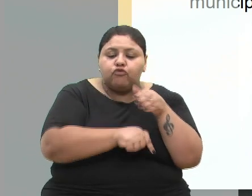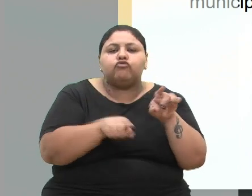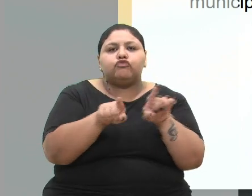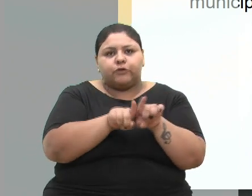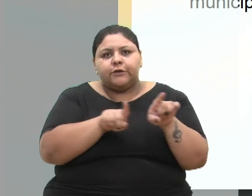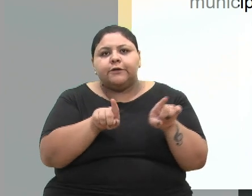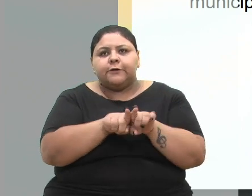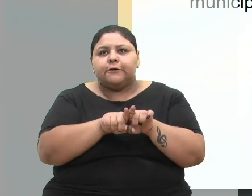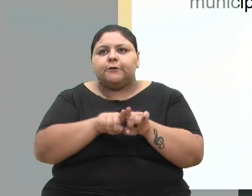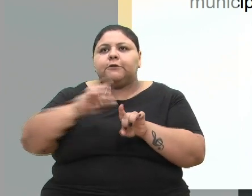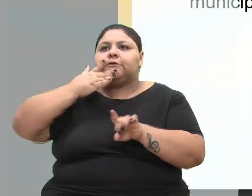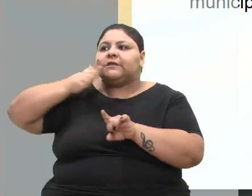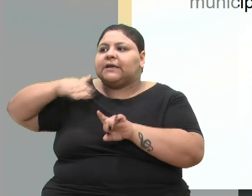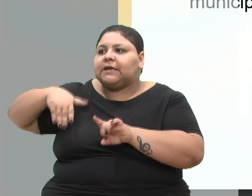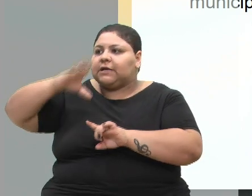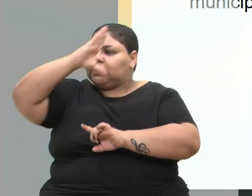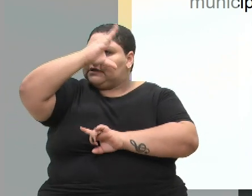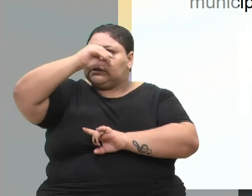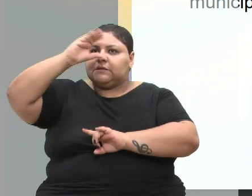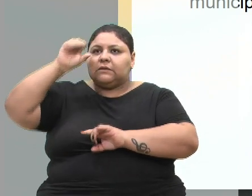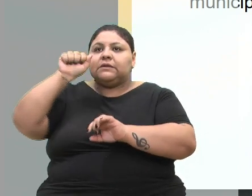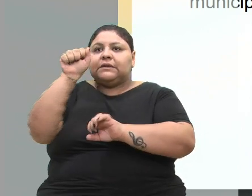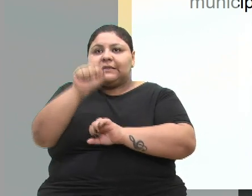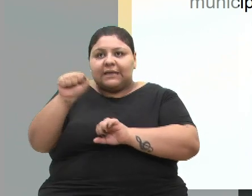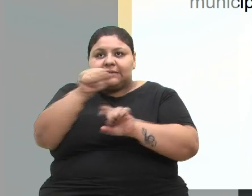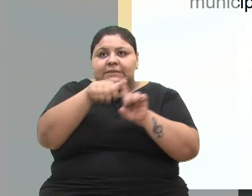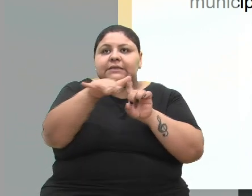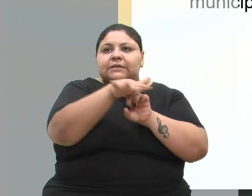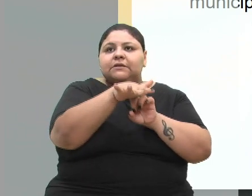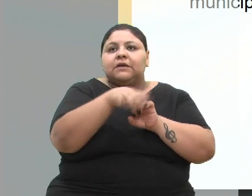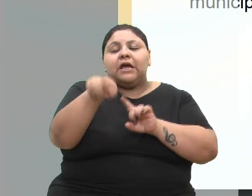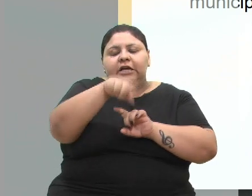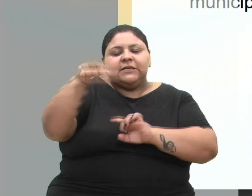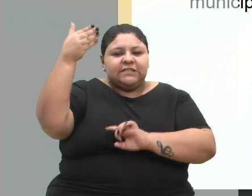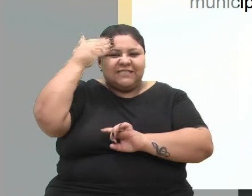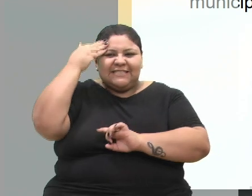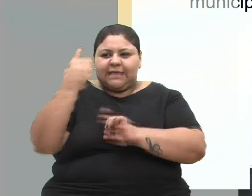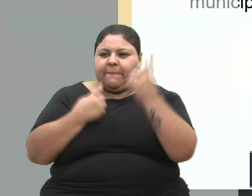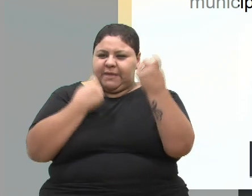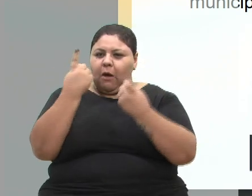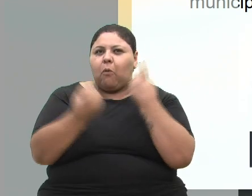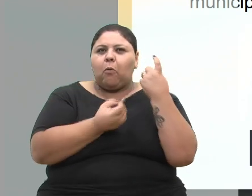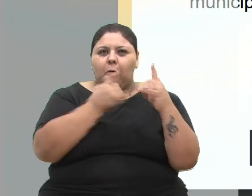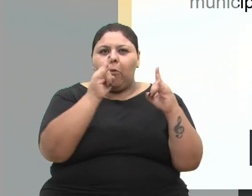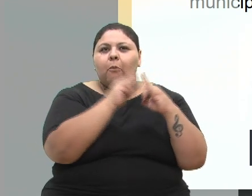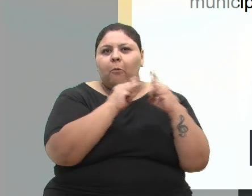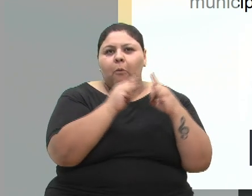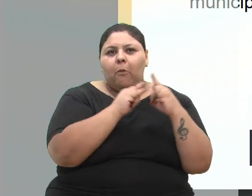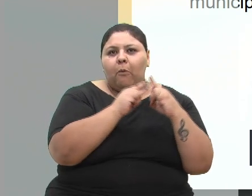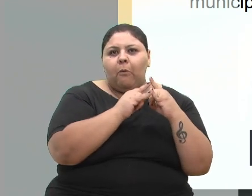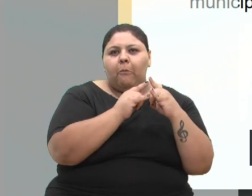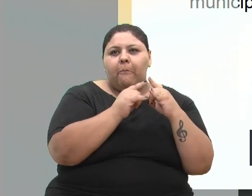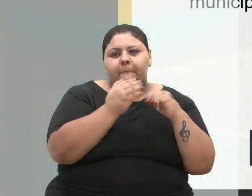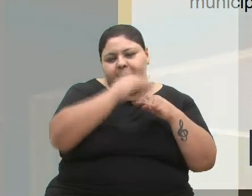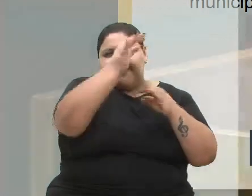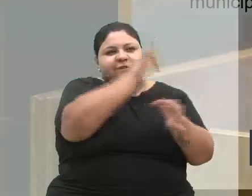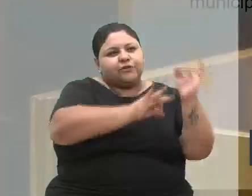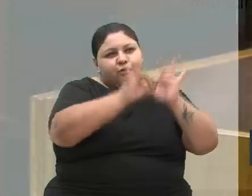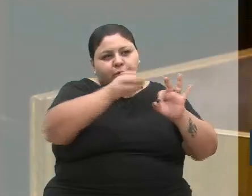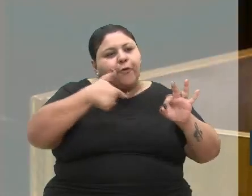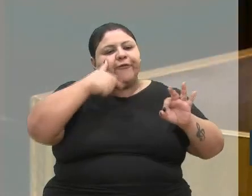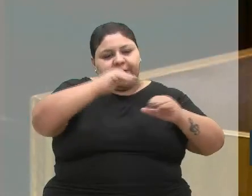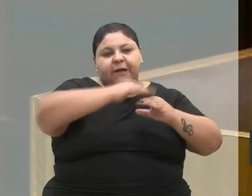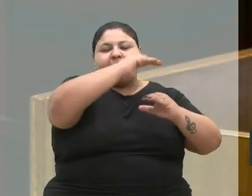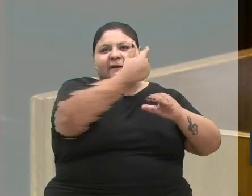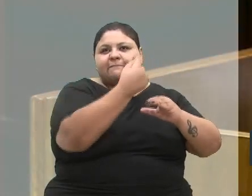o fundo da criança e adolescente e para o fundo da assistência. A gente sabe que algumas entidades são mais articuladas, né? Conseguem mais